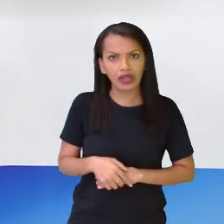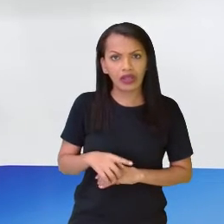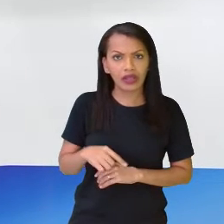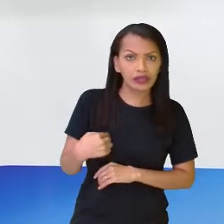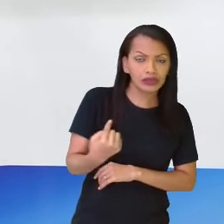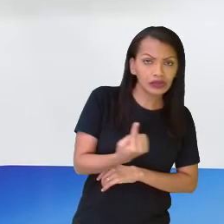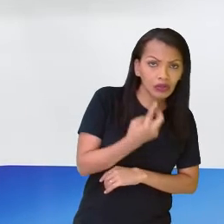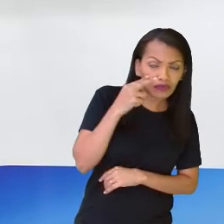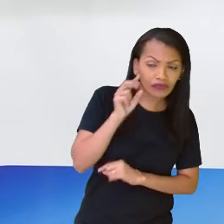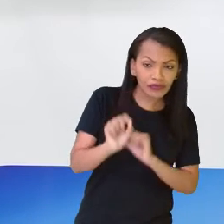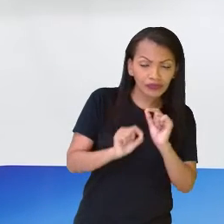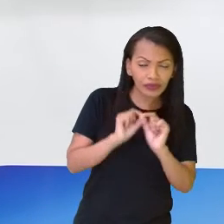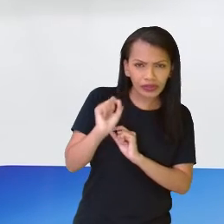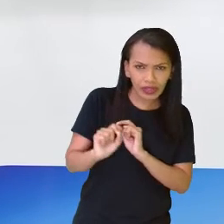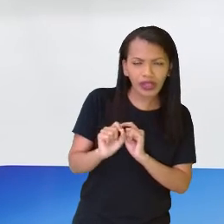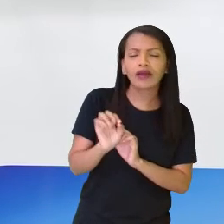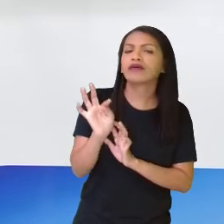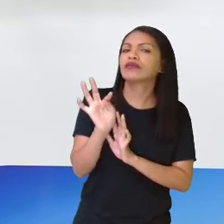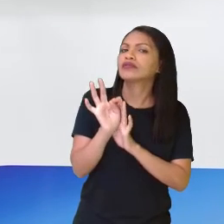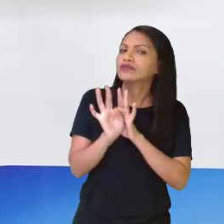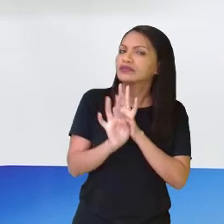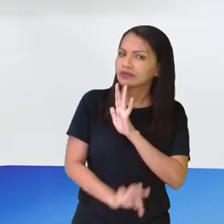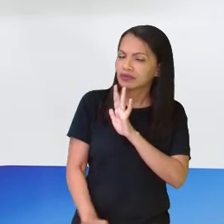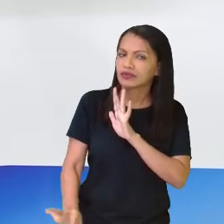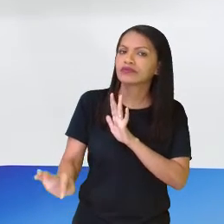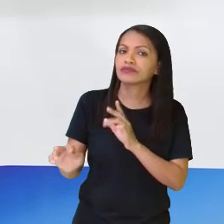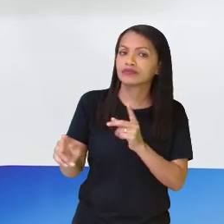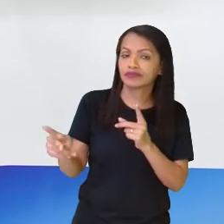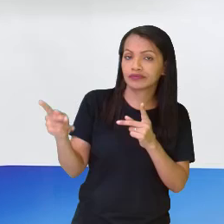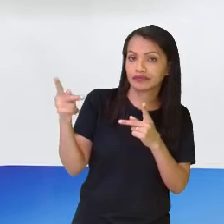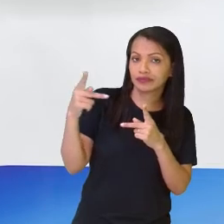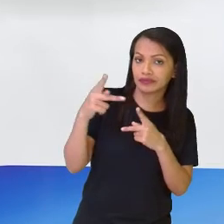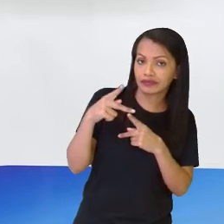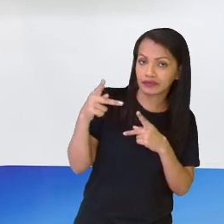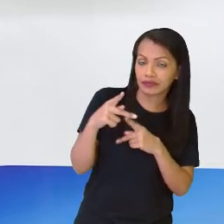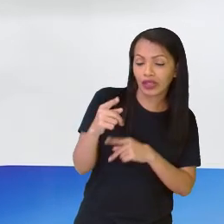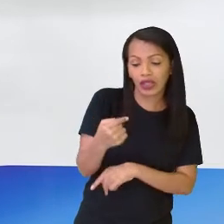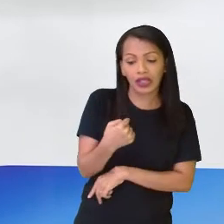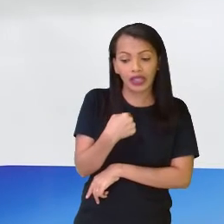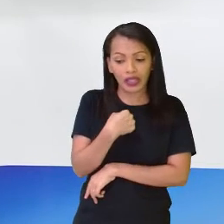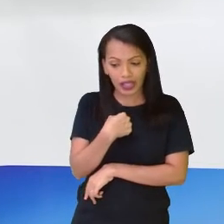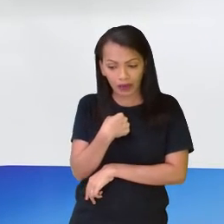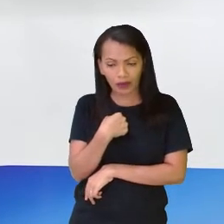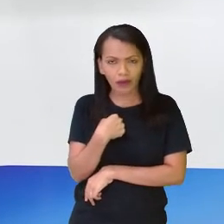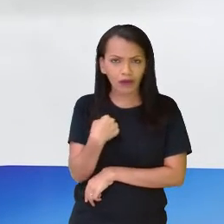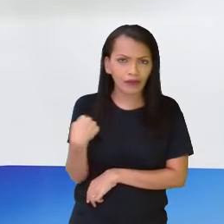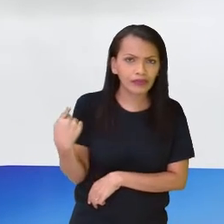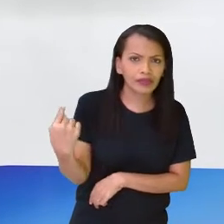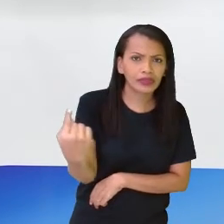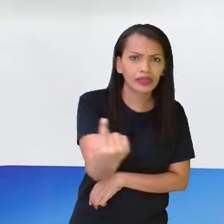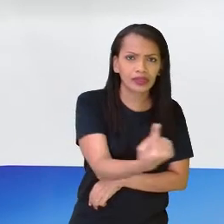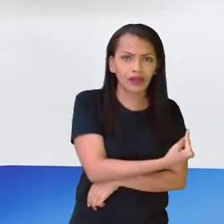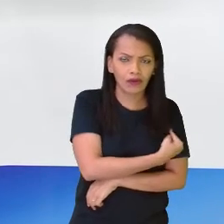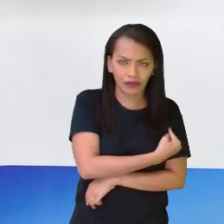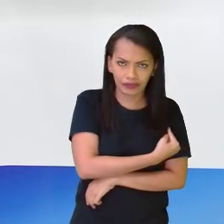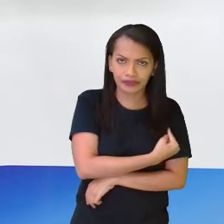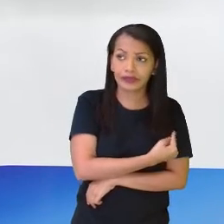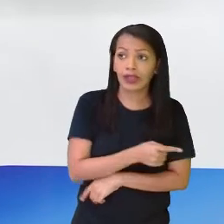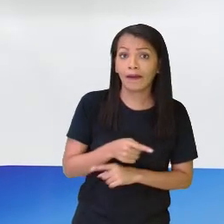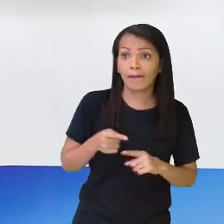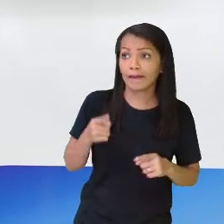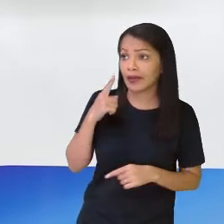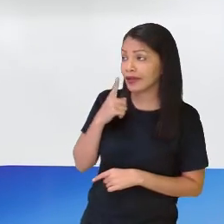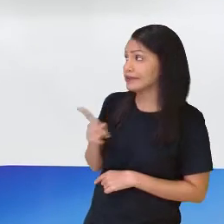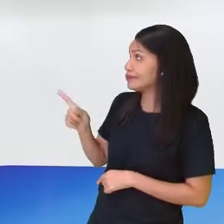vimos que no texto narrativo, a presença do pronome eu, nós, eles. Já nesse gênero, é na segunda